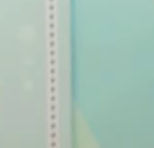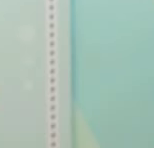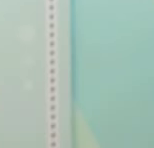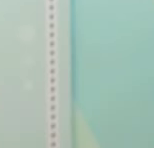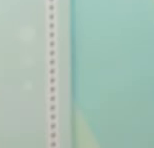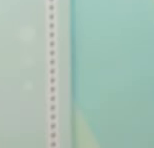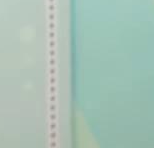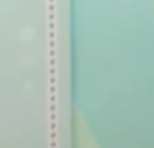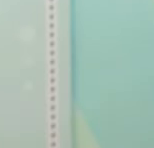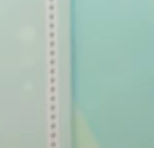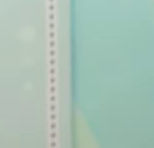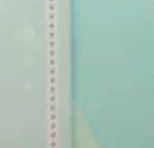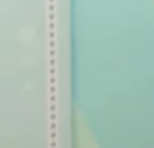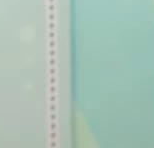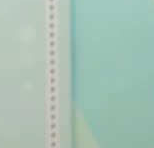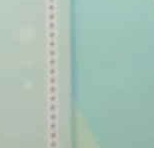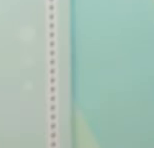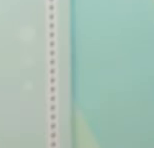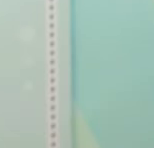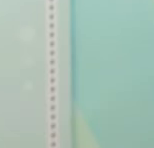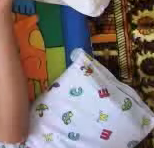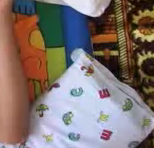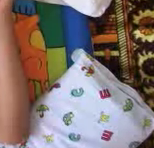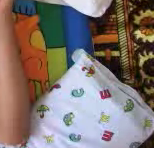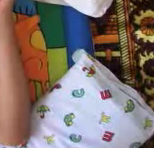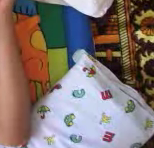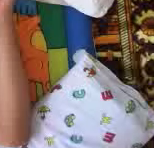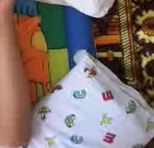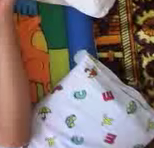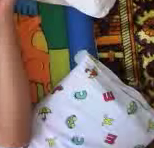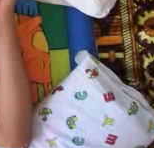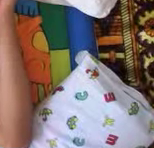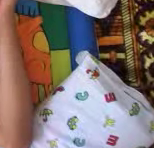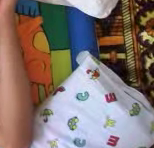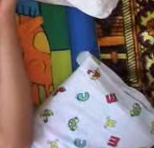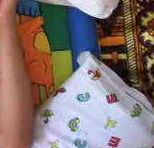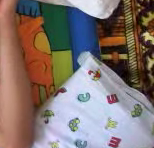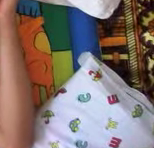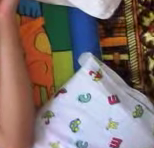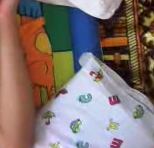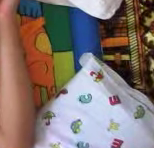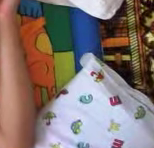eu tinha 2 filhos. A Maria Eduarda e o livro.